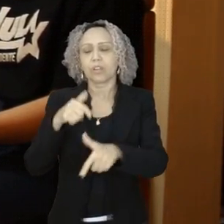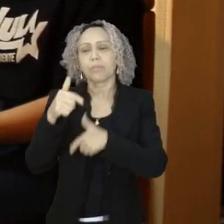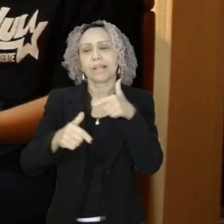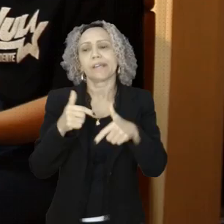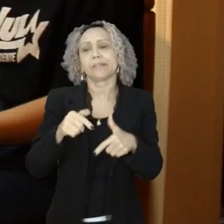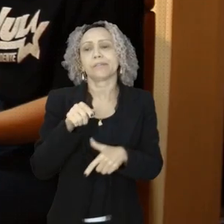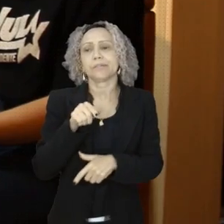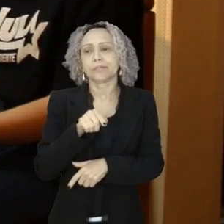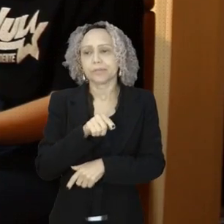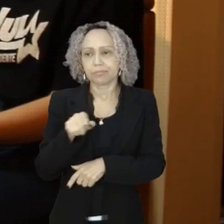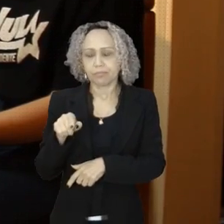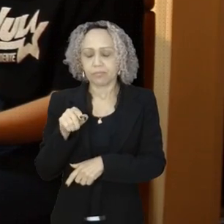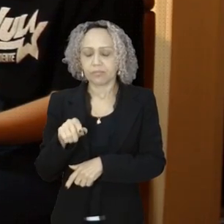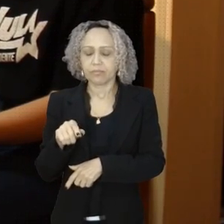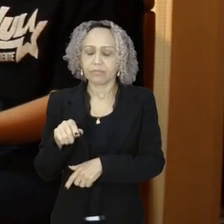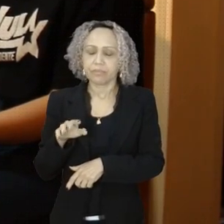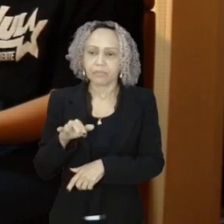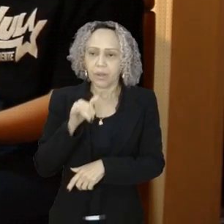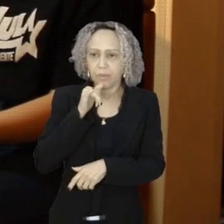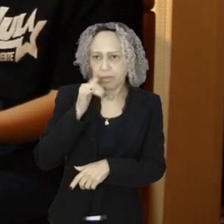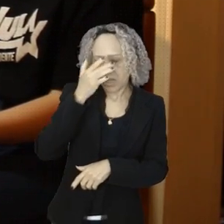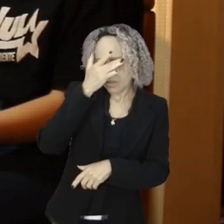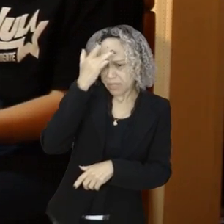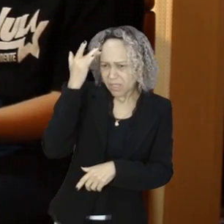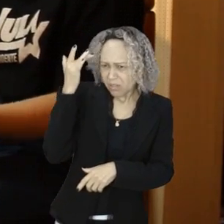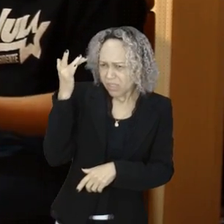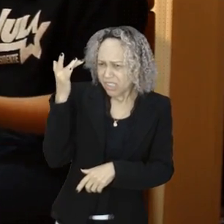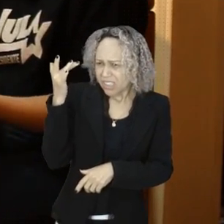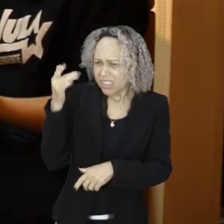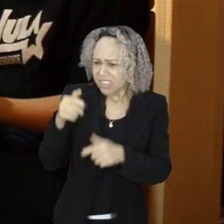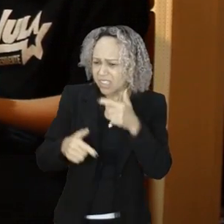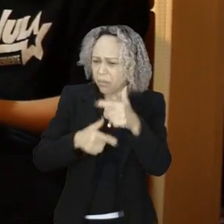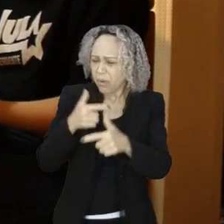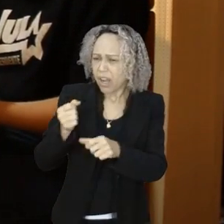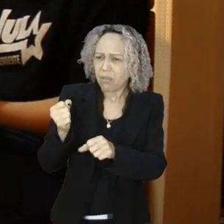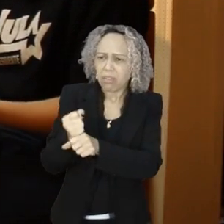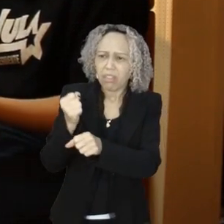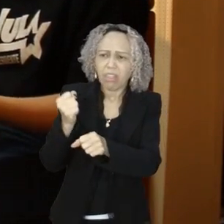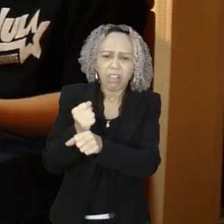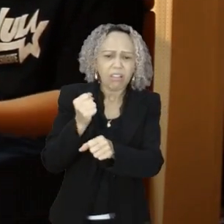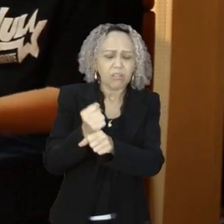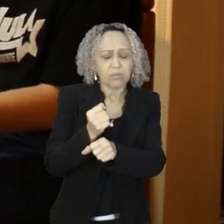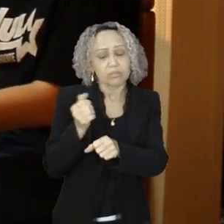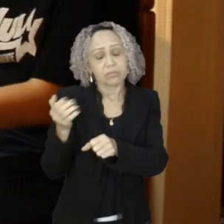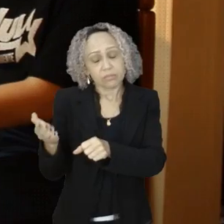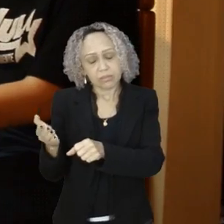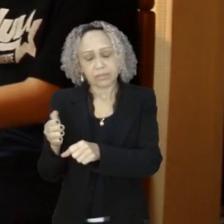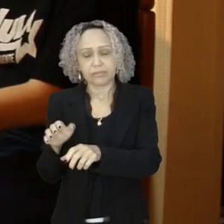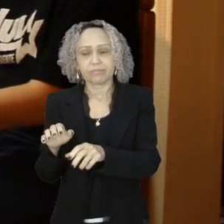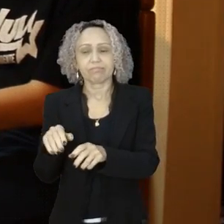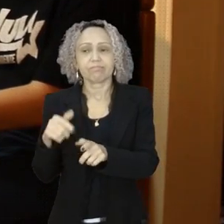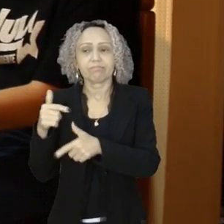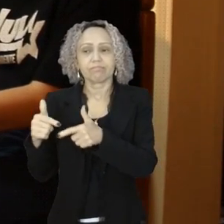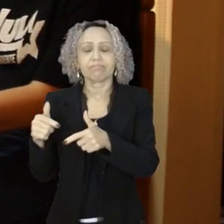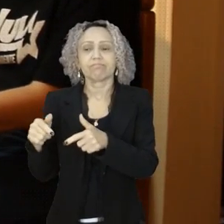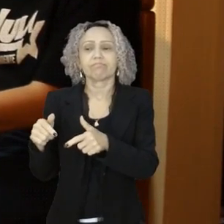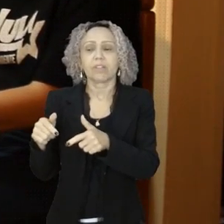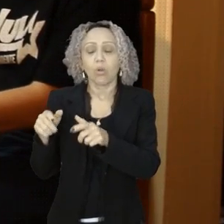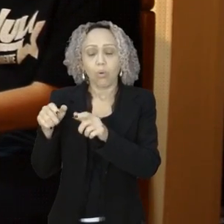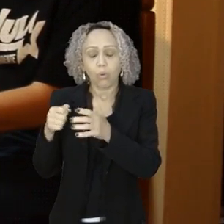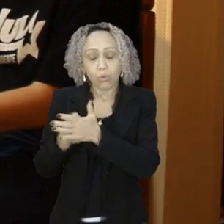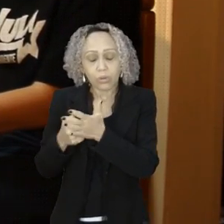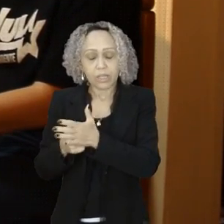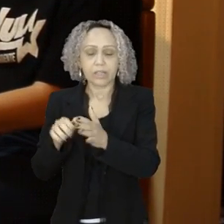muito trabalho, uma construção de baixo para cima que não foi fácil. Nós tínhamos, primeiro, que tinha as regras que